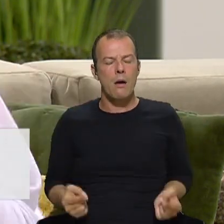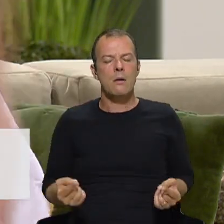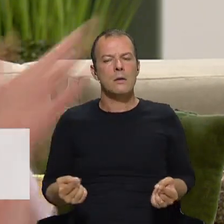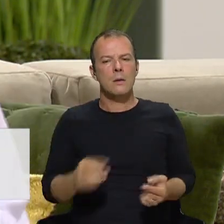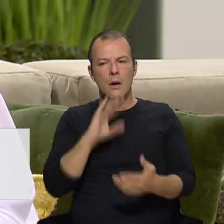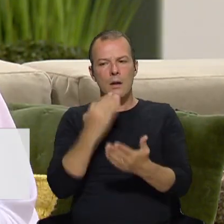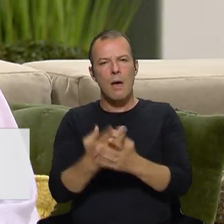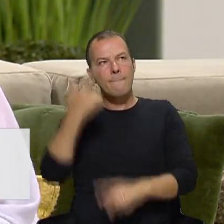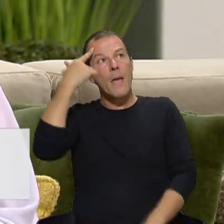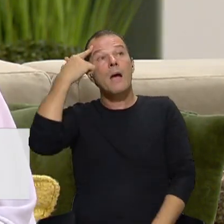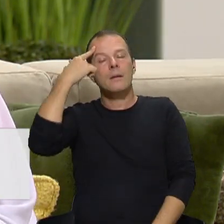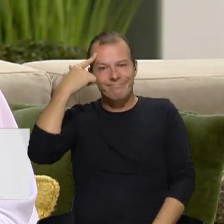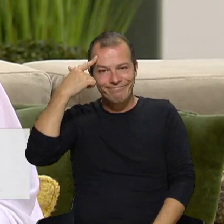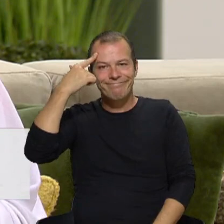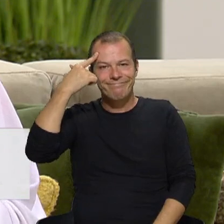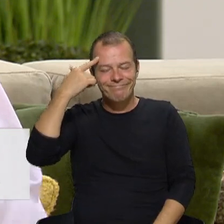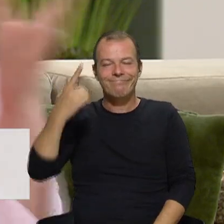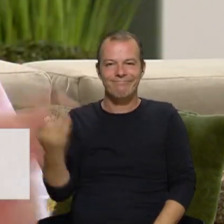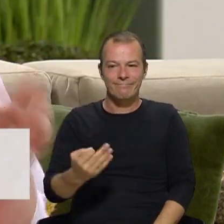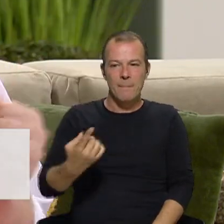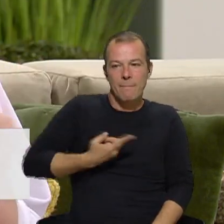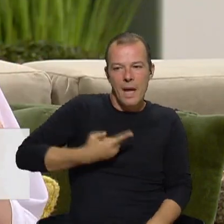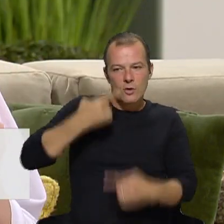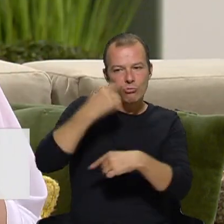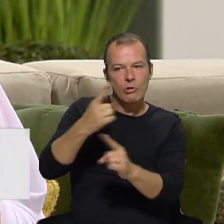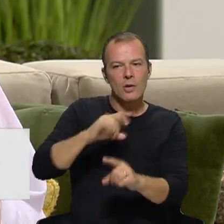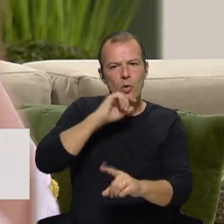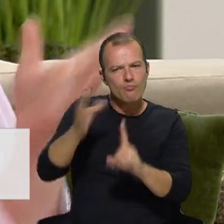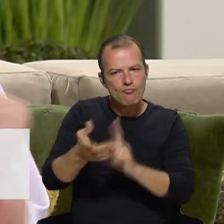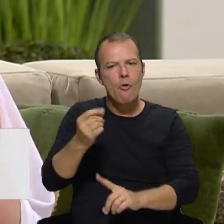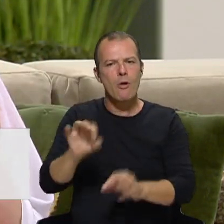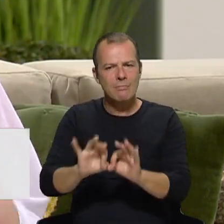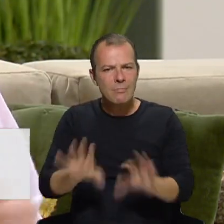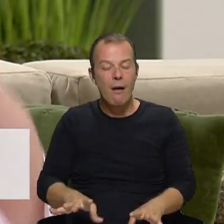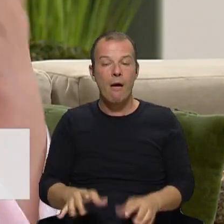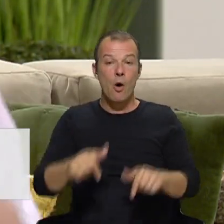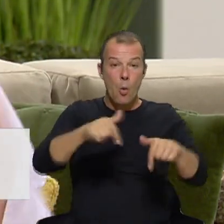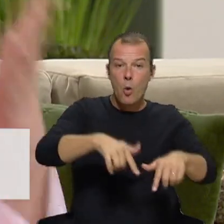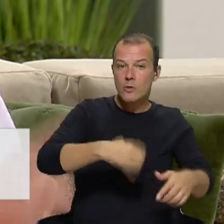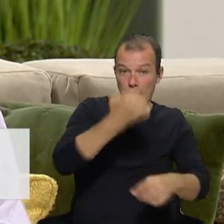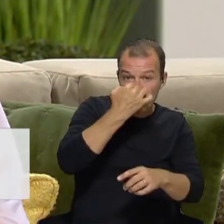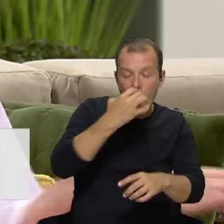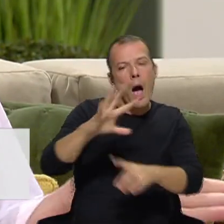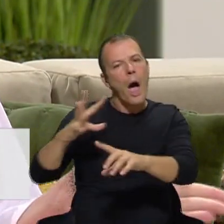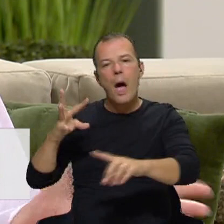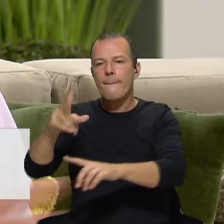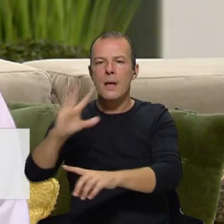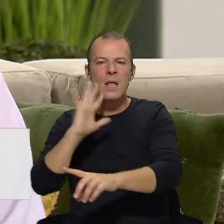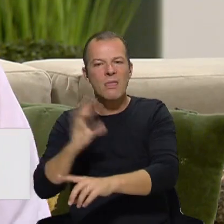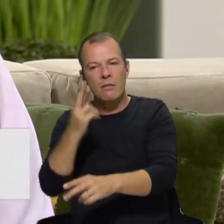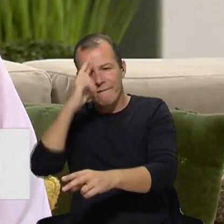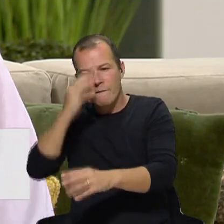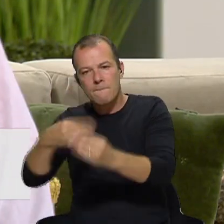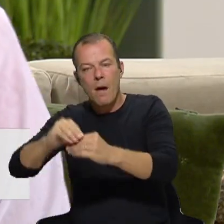faz aqui um clique que eu tenho que mostrar que sou capaz. Não consigo hoje, tento amanhã. Até chegar.